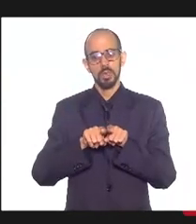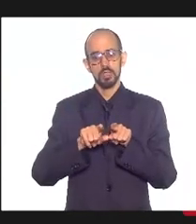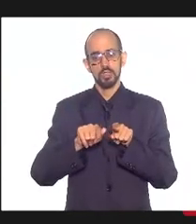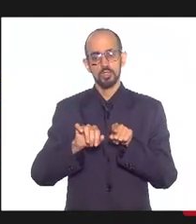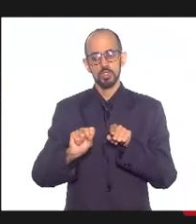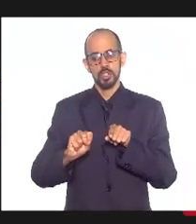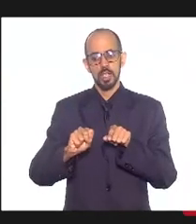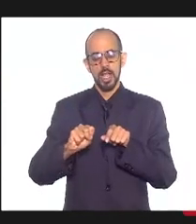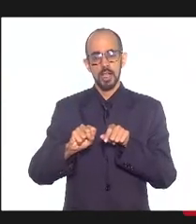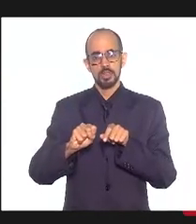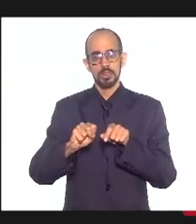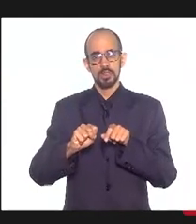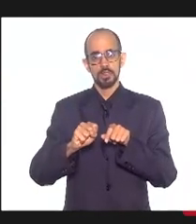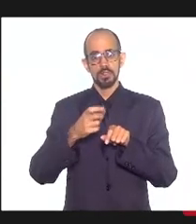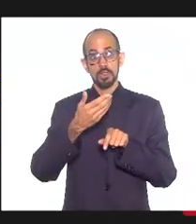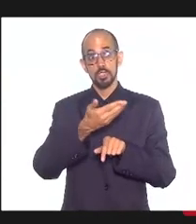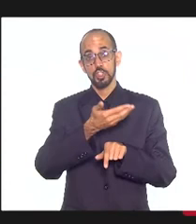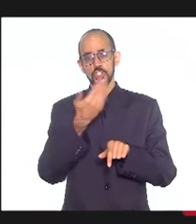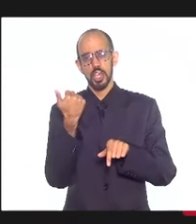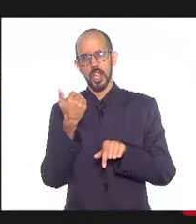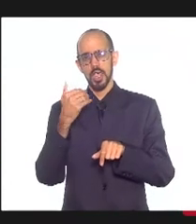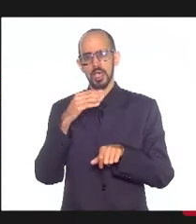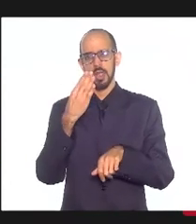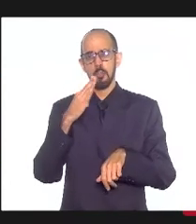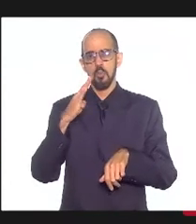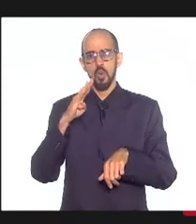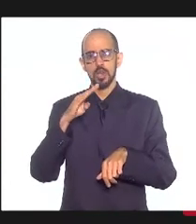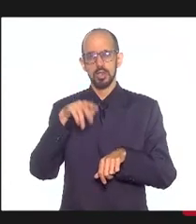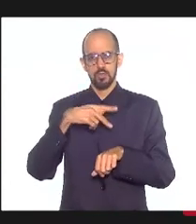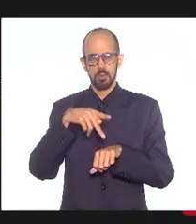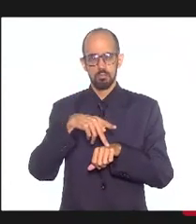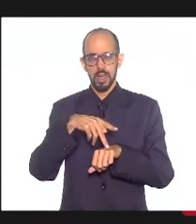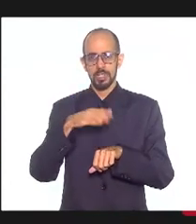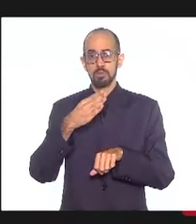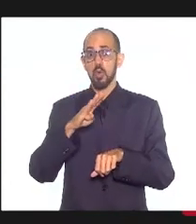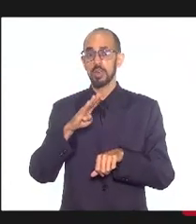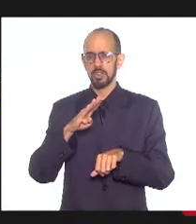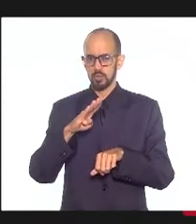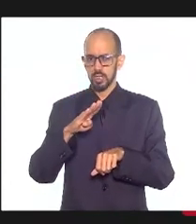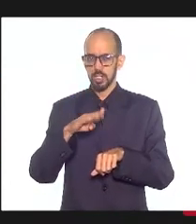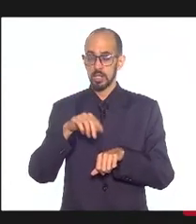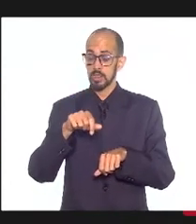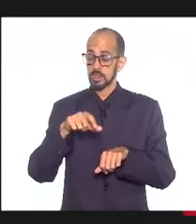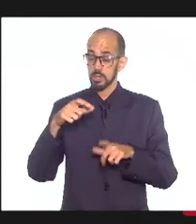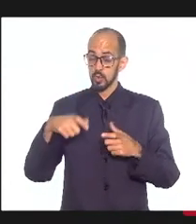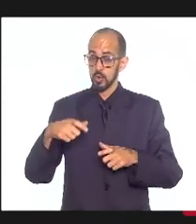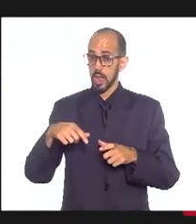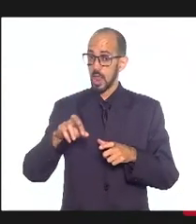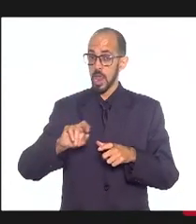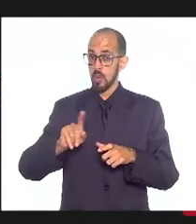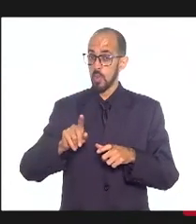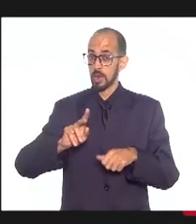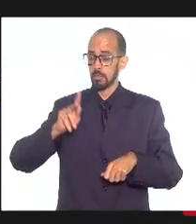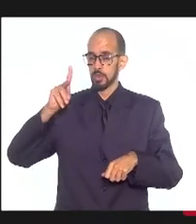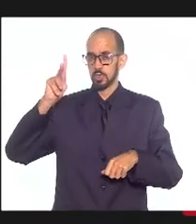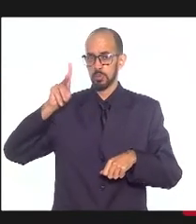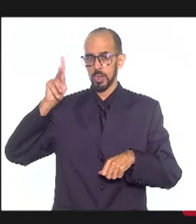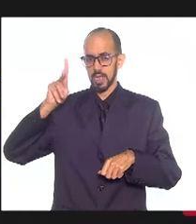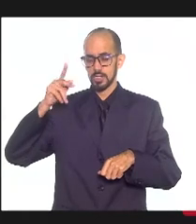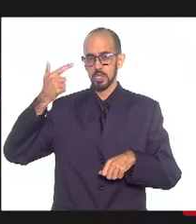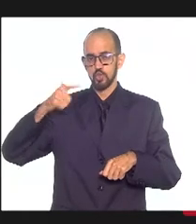da Bolívia. Essa discussão é uma discussão que vai ter daqui para frente. Esse campo não é da Petrobras, esse campo me parece que é da Equinor,